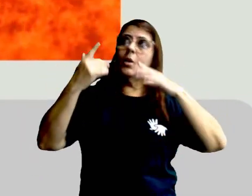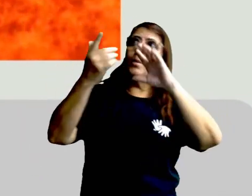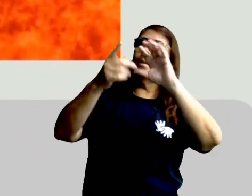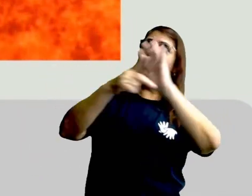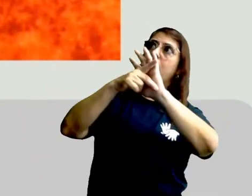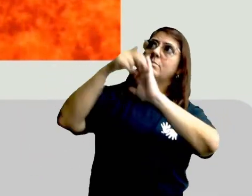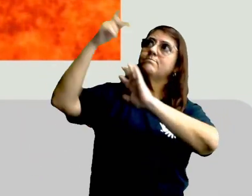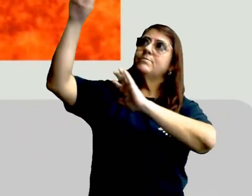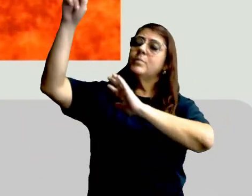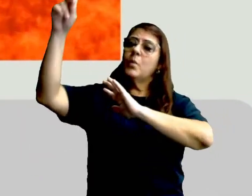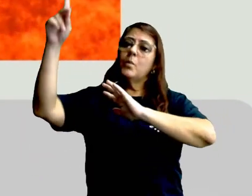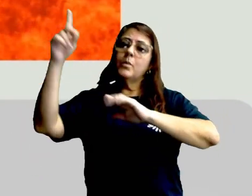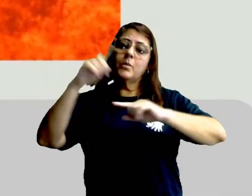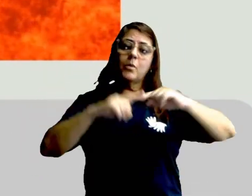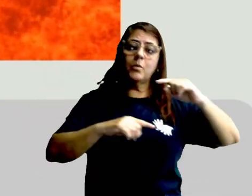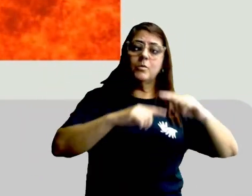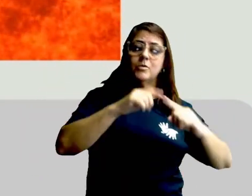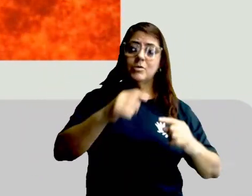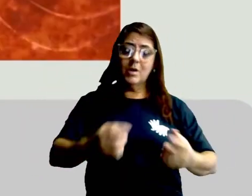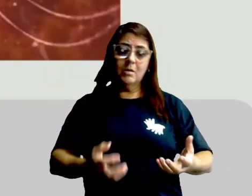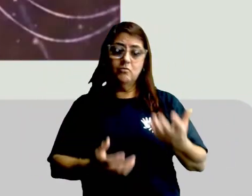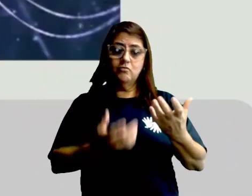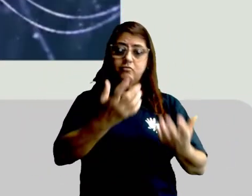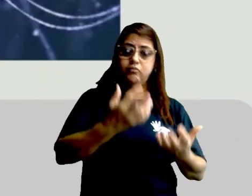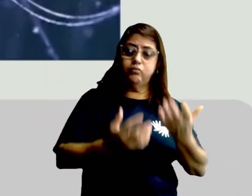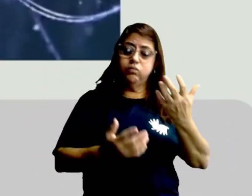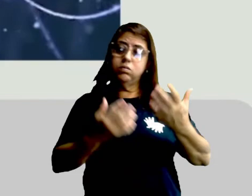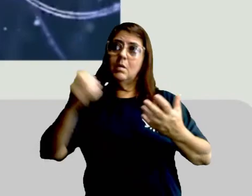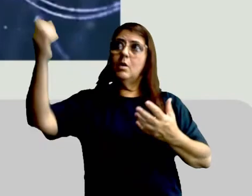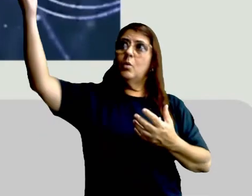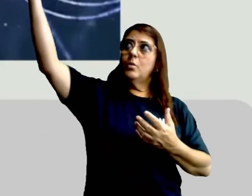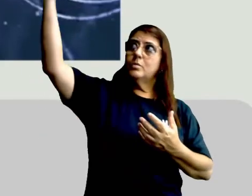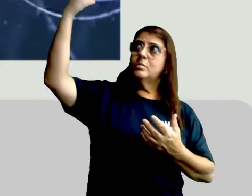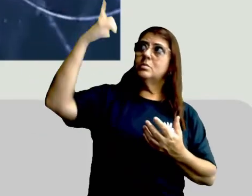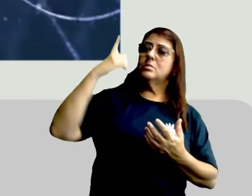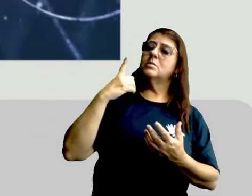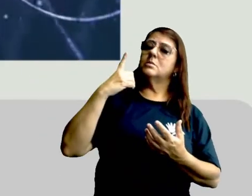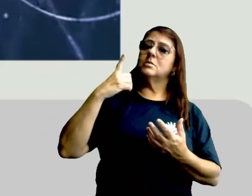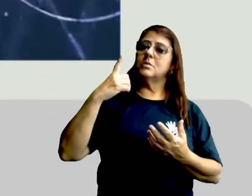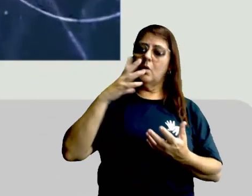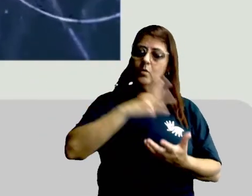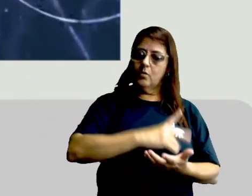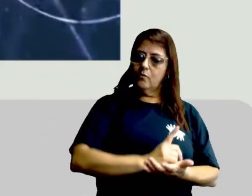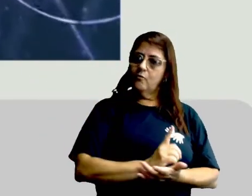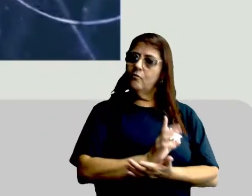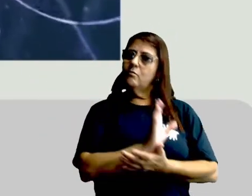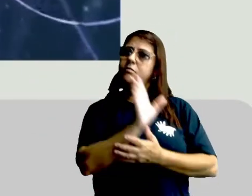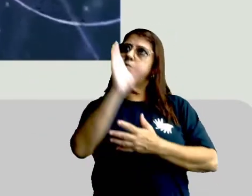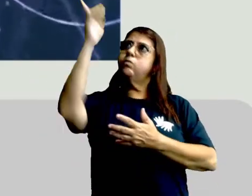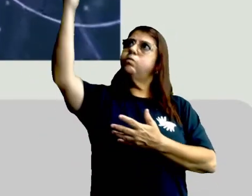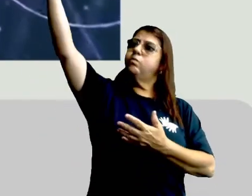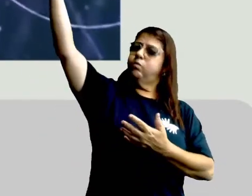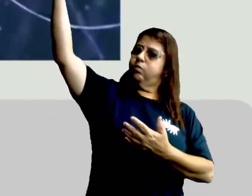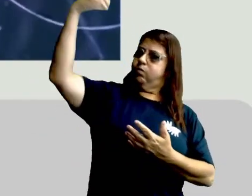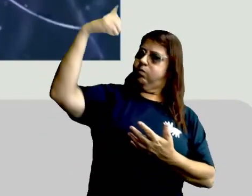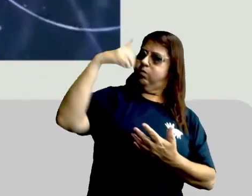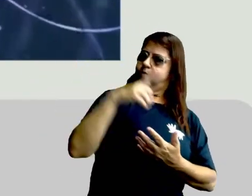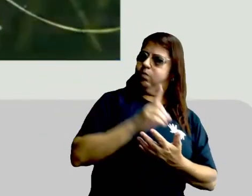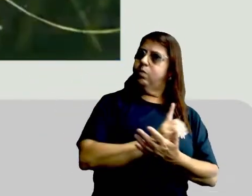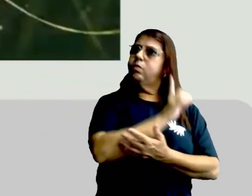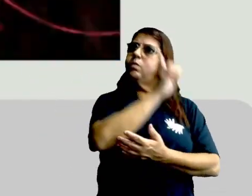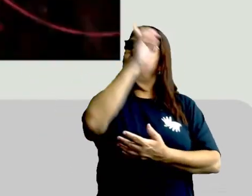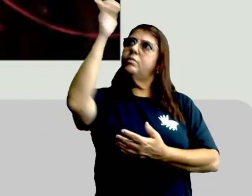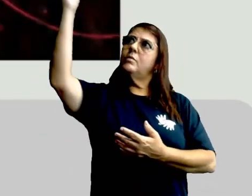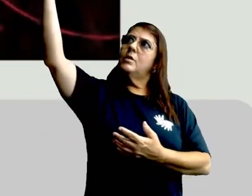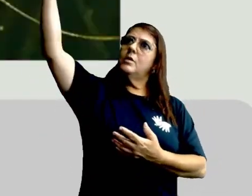da estrela. À medida que os objetos ficam mais quentes, eles irradiam energia dominada por comprimentos de ondas mais